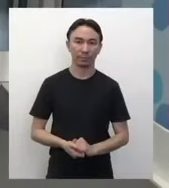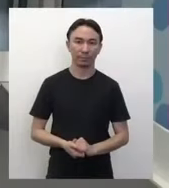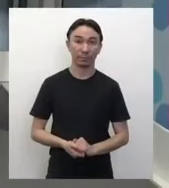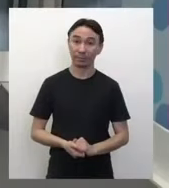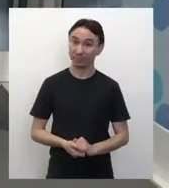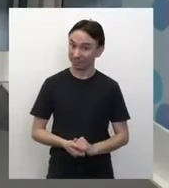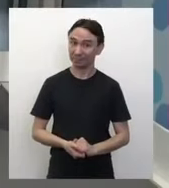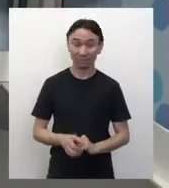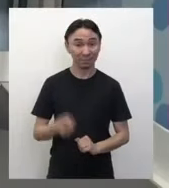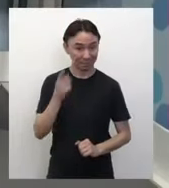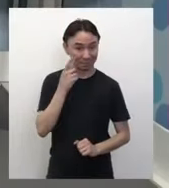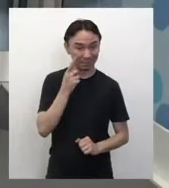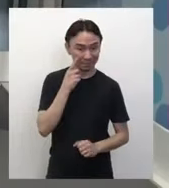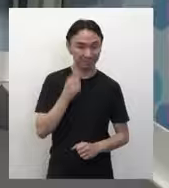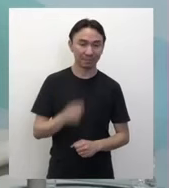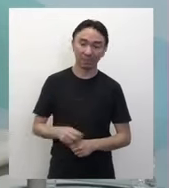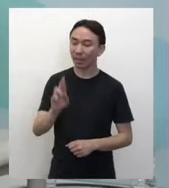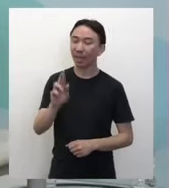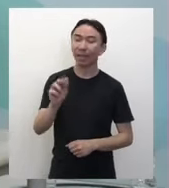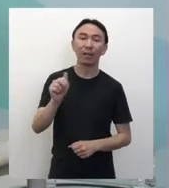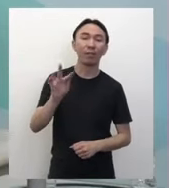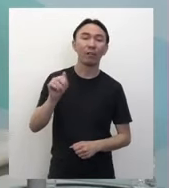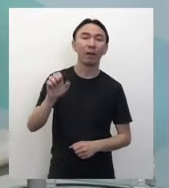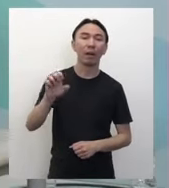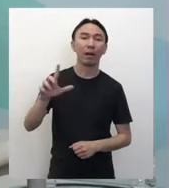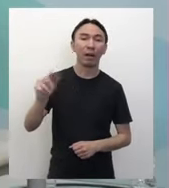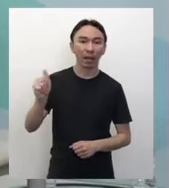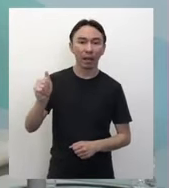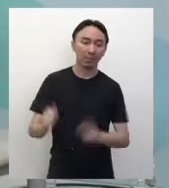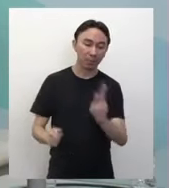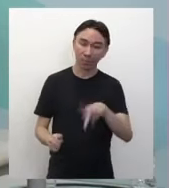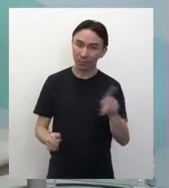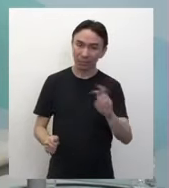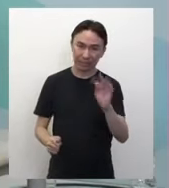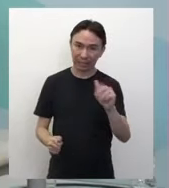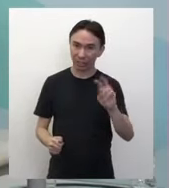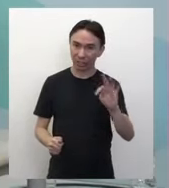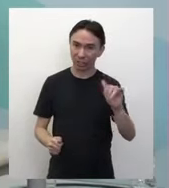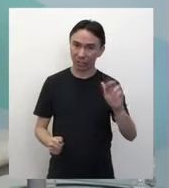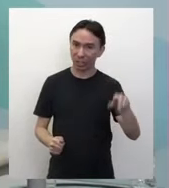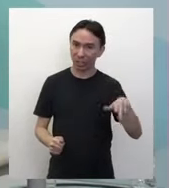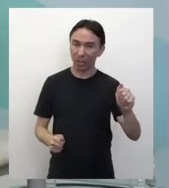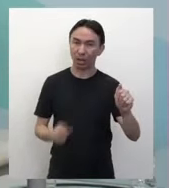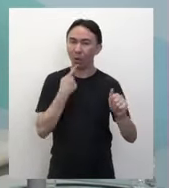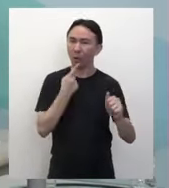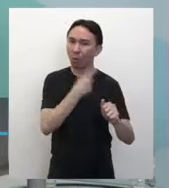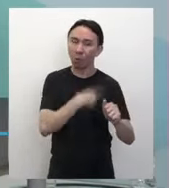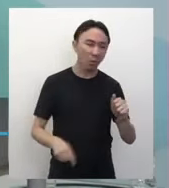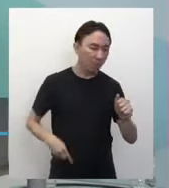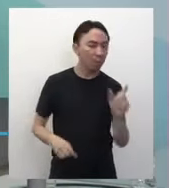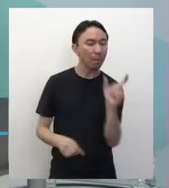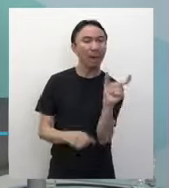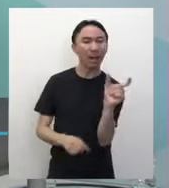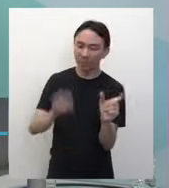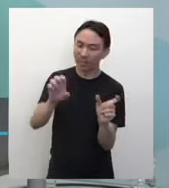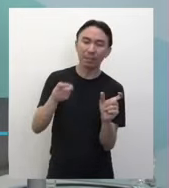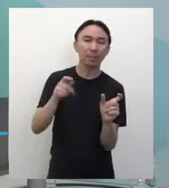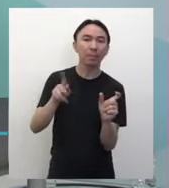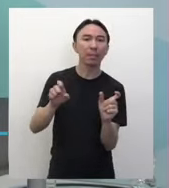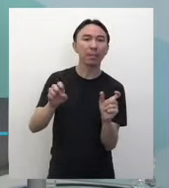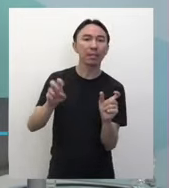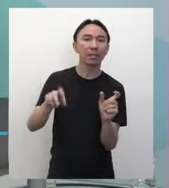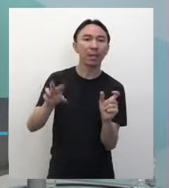Vamos lá, Elaine, ó. A Rafaela da Pro Tatiana colocou expectativas. A Pro